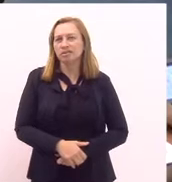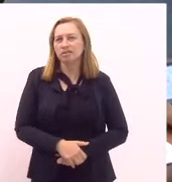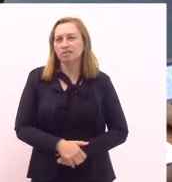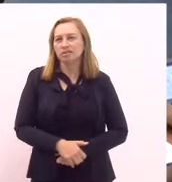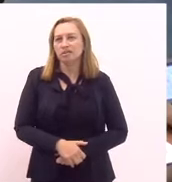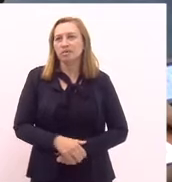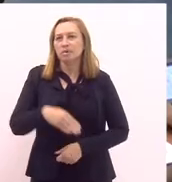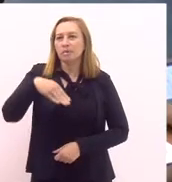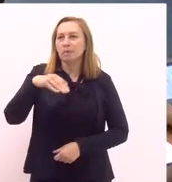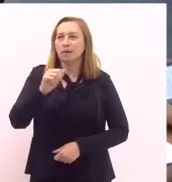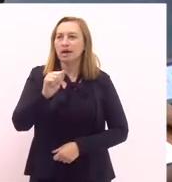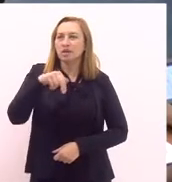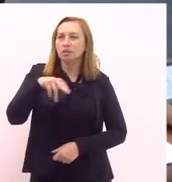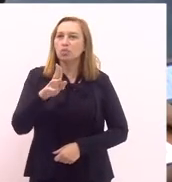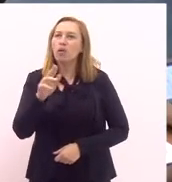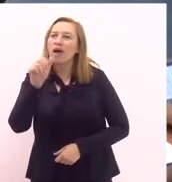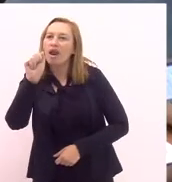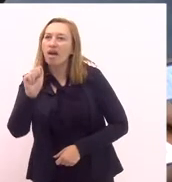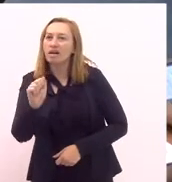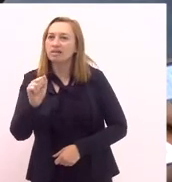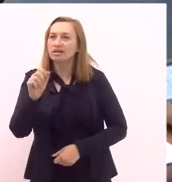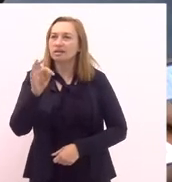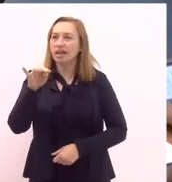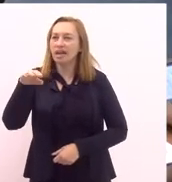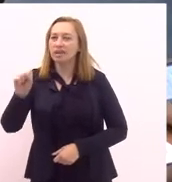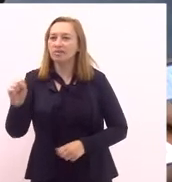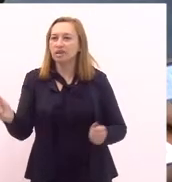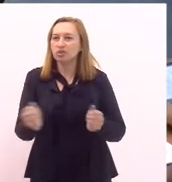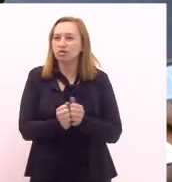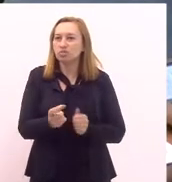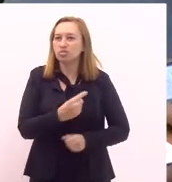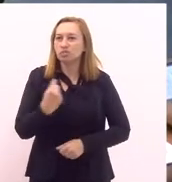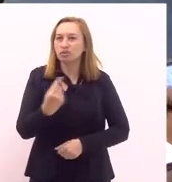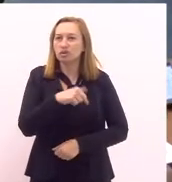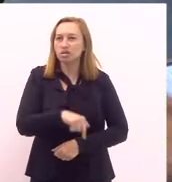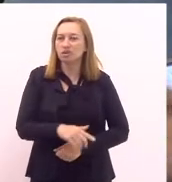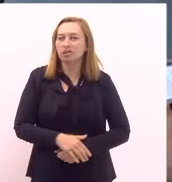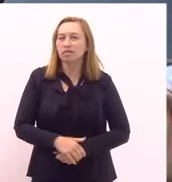Oi Manuela Teles para estar conosco aqui